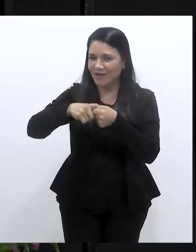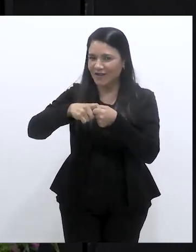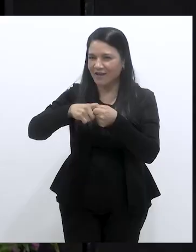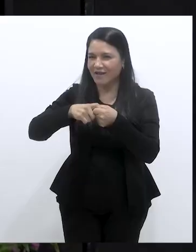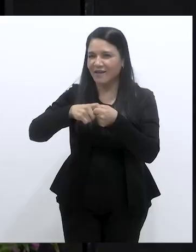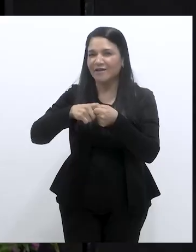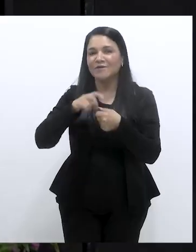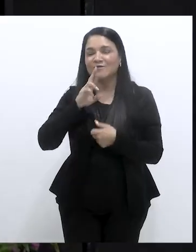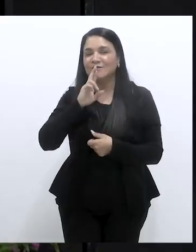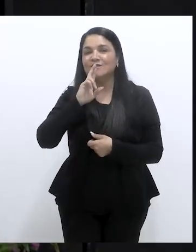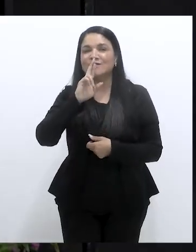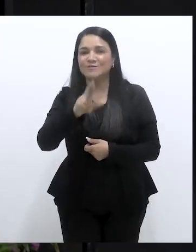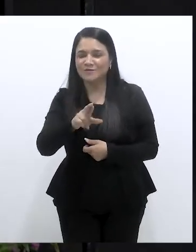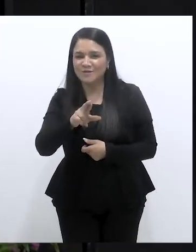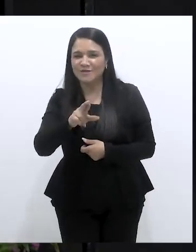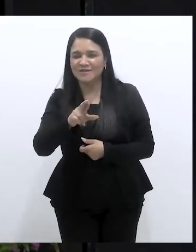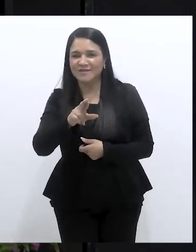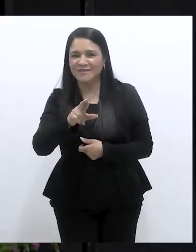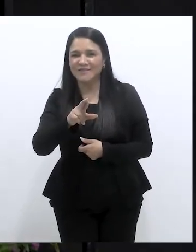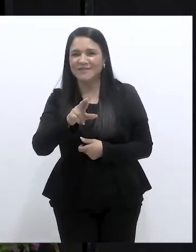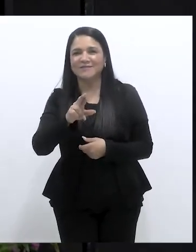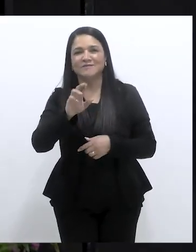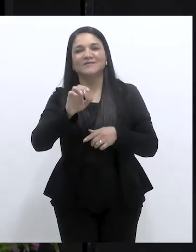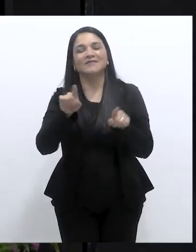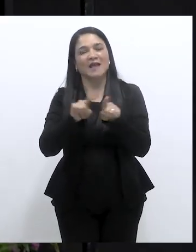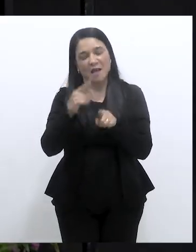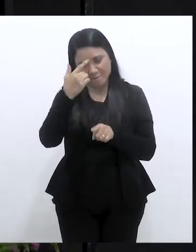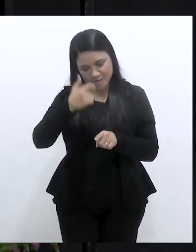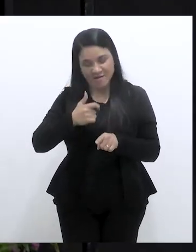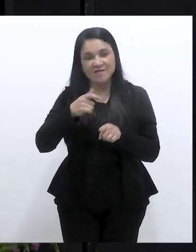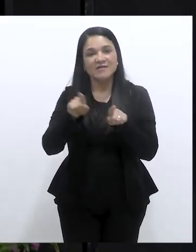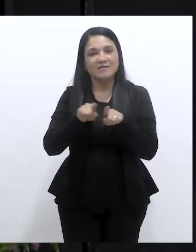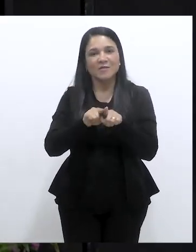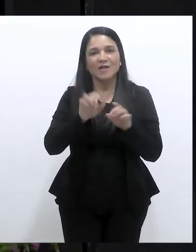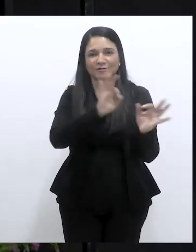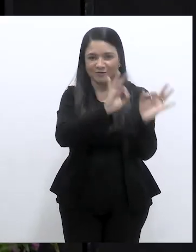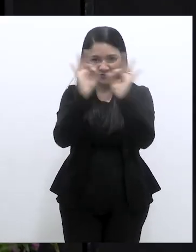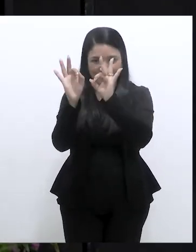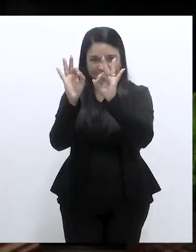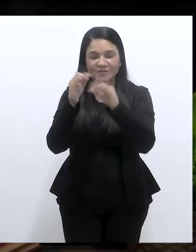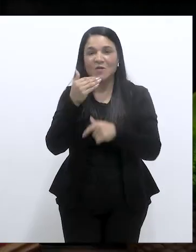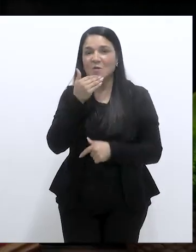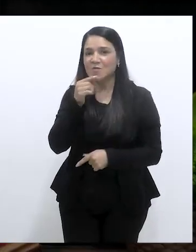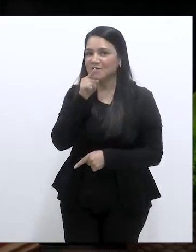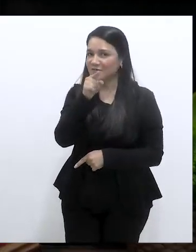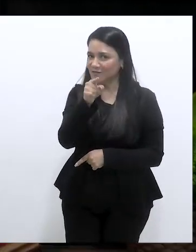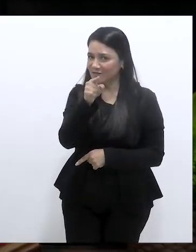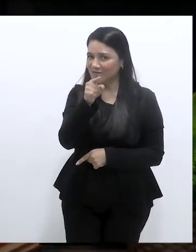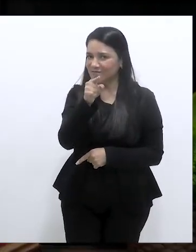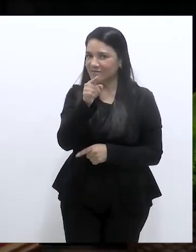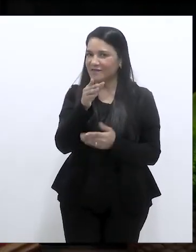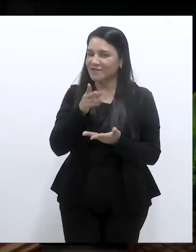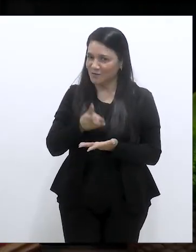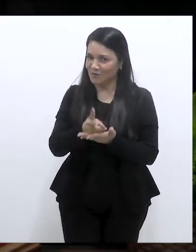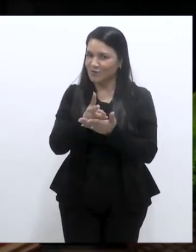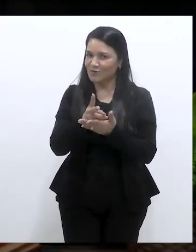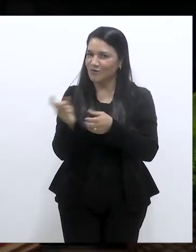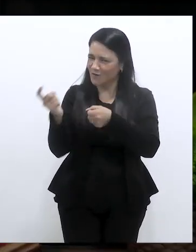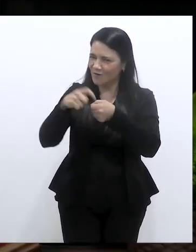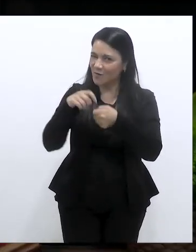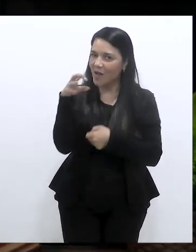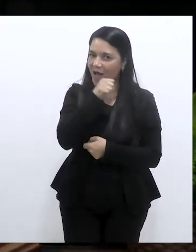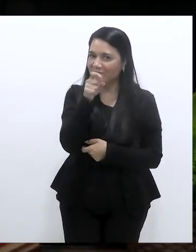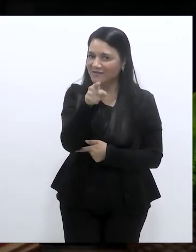voltar depois dele para você responder a mim e aos nossos espectadores, tá bem? Que bom, Maura. Então peço a você